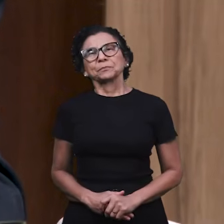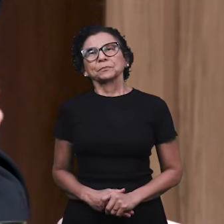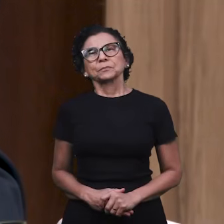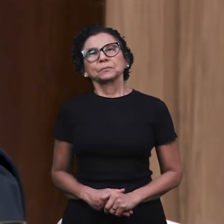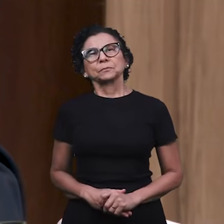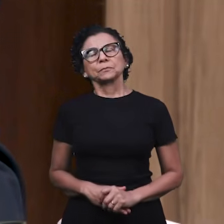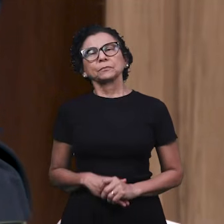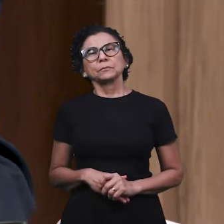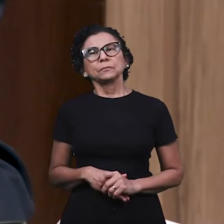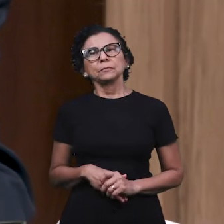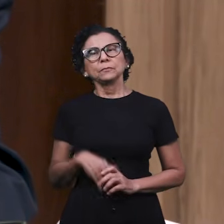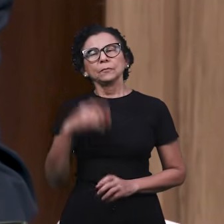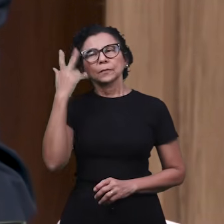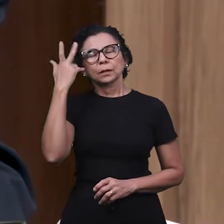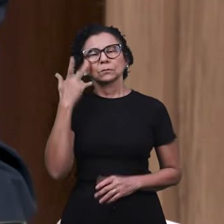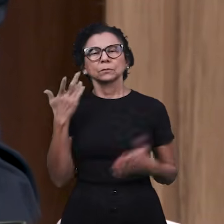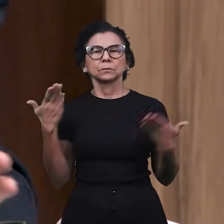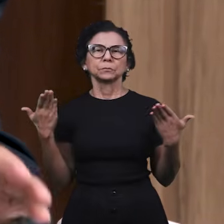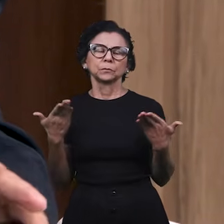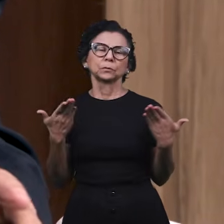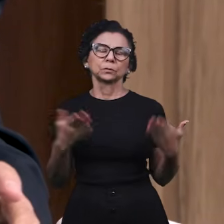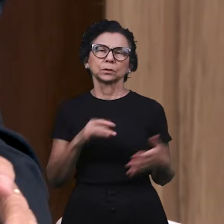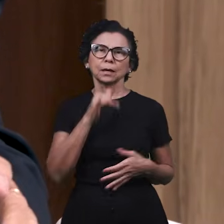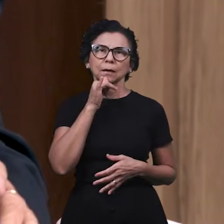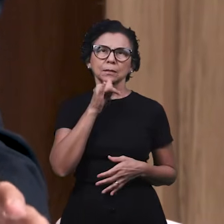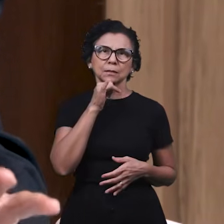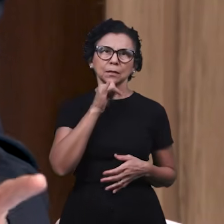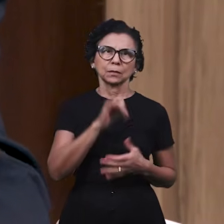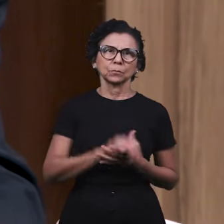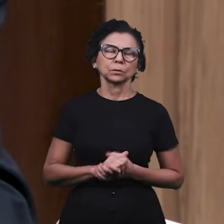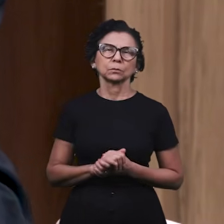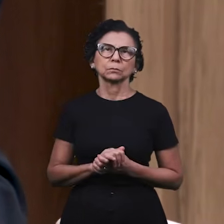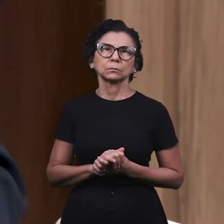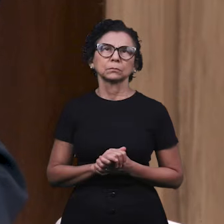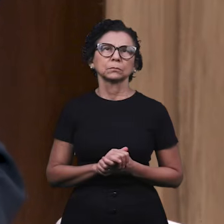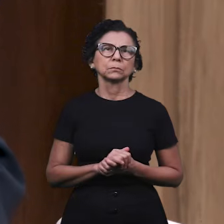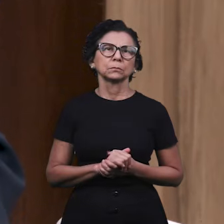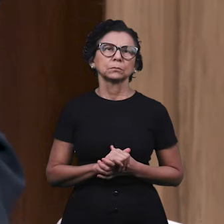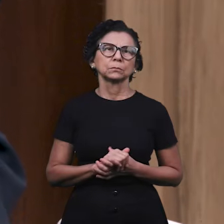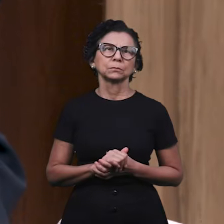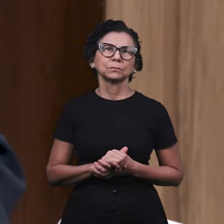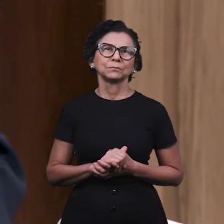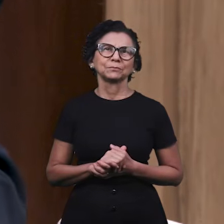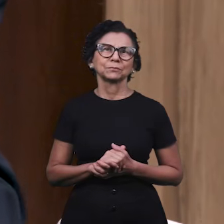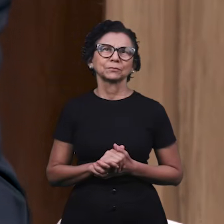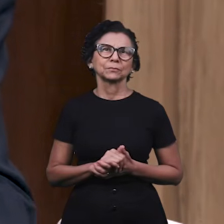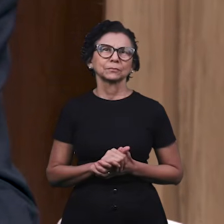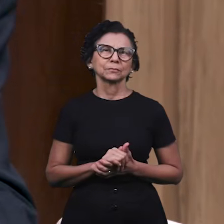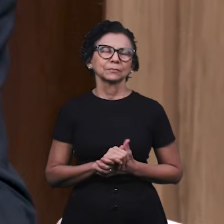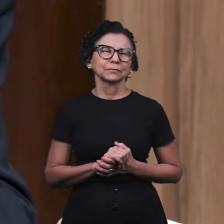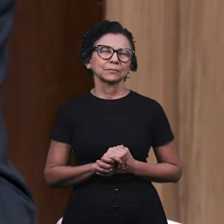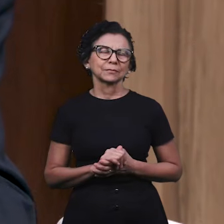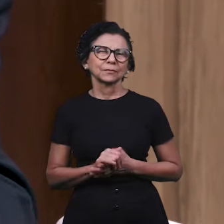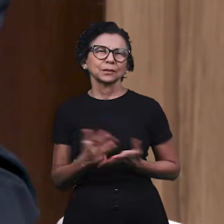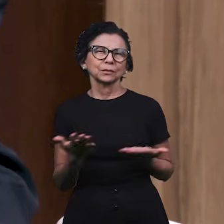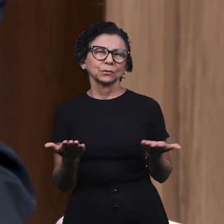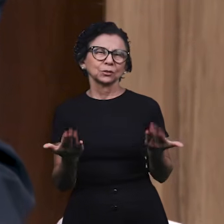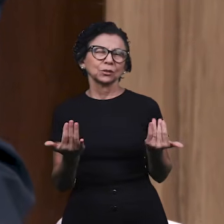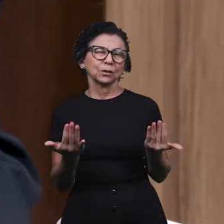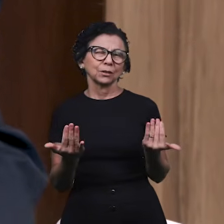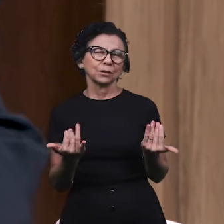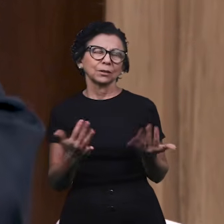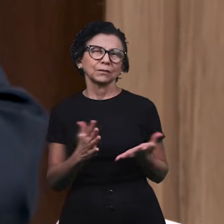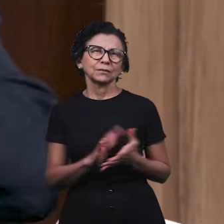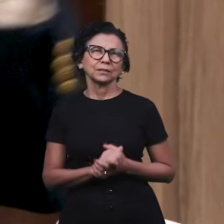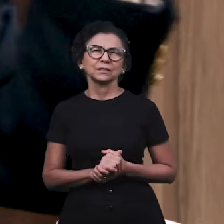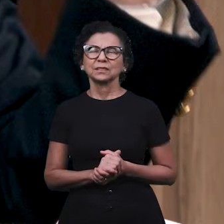muito comum hoje em dia, você pega, por exemplo, uma pessoa, especialmente o nosso pessoal mais jovem, né?